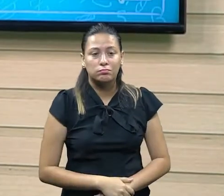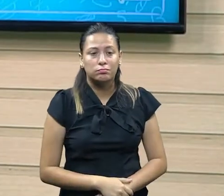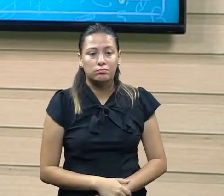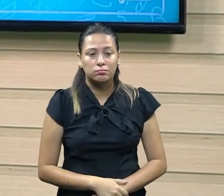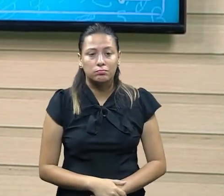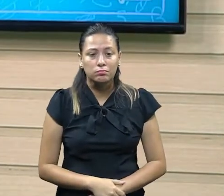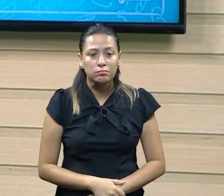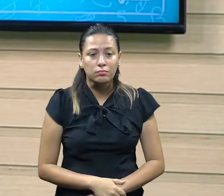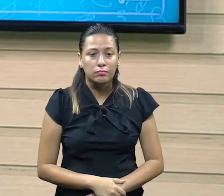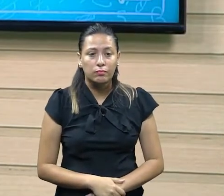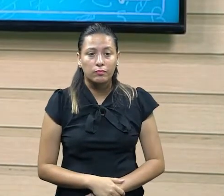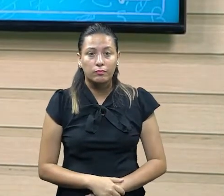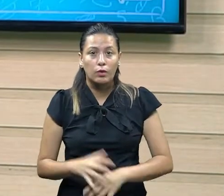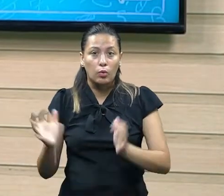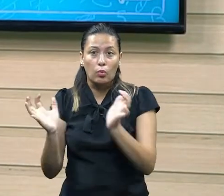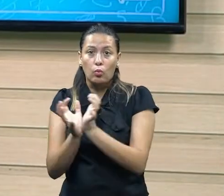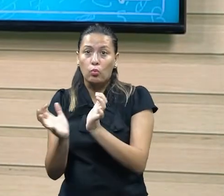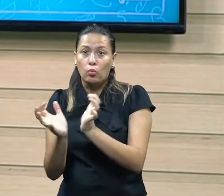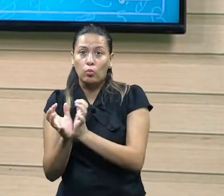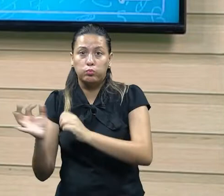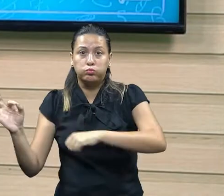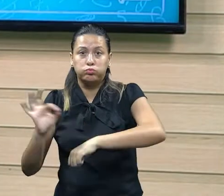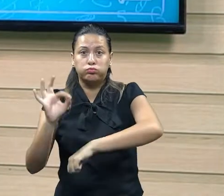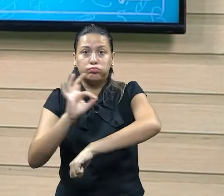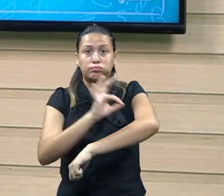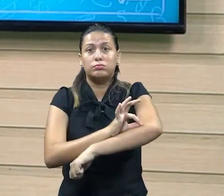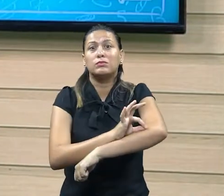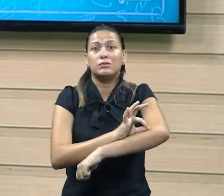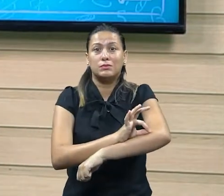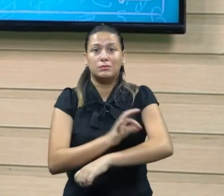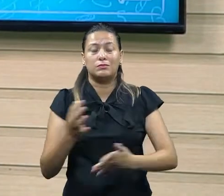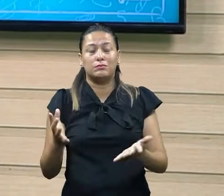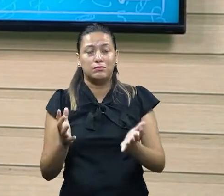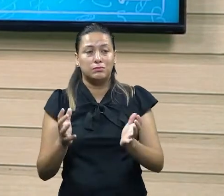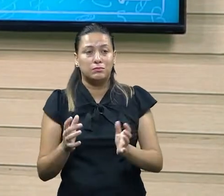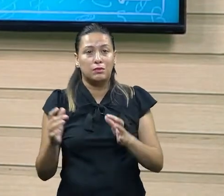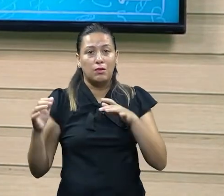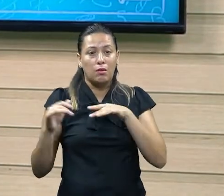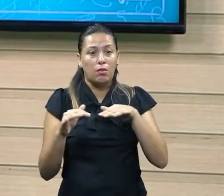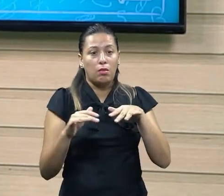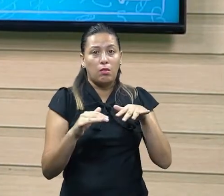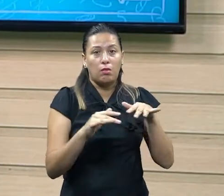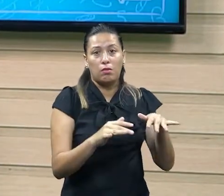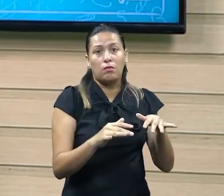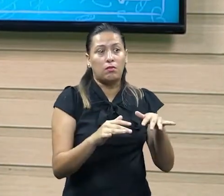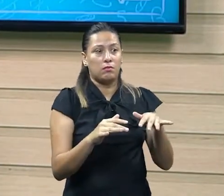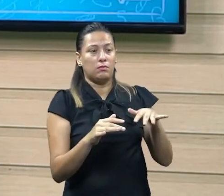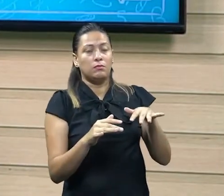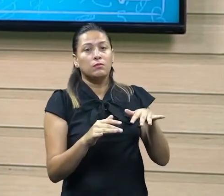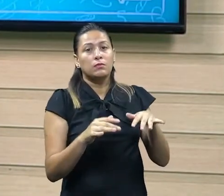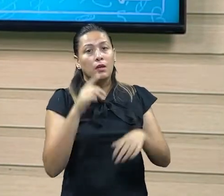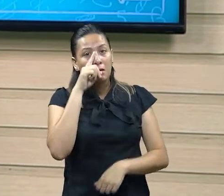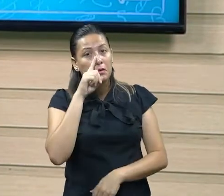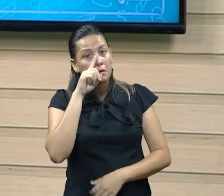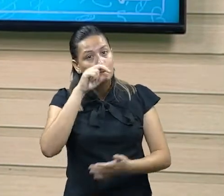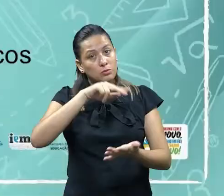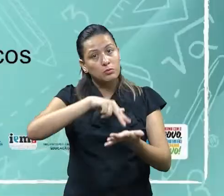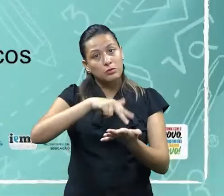de abelhas, por exemplo, que pode realmente prejudicar e vir a promover um outro risco, o risco de